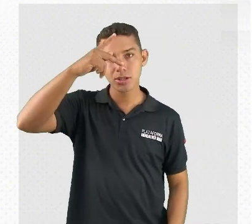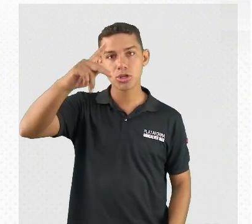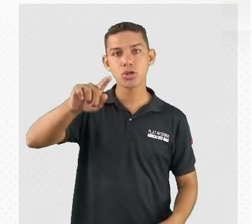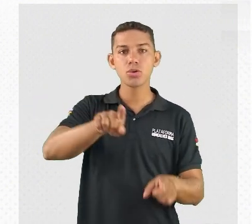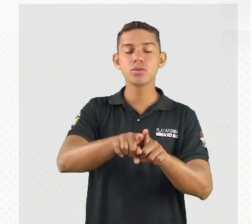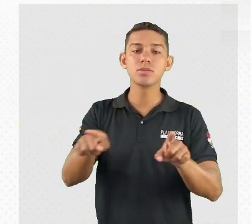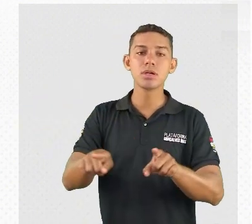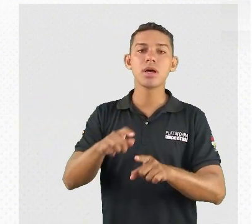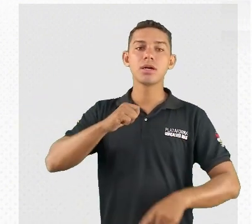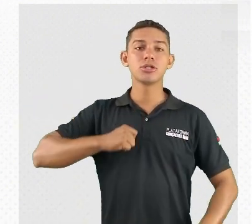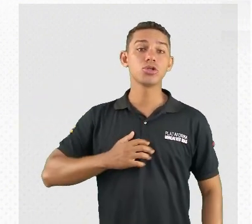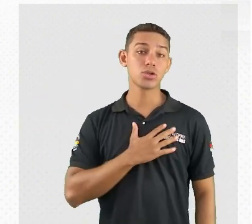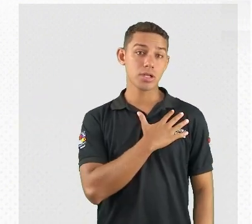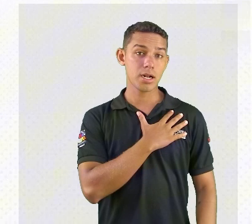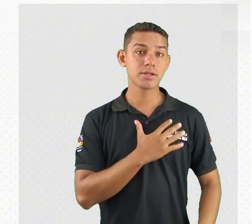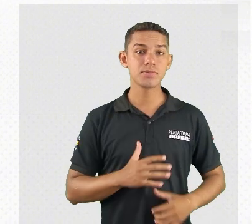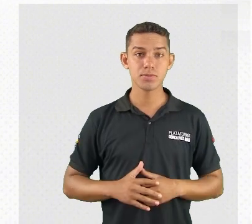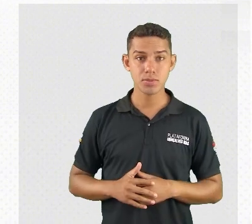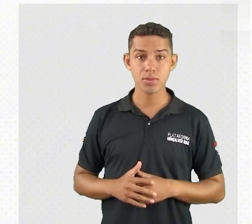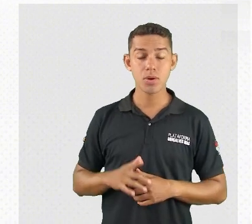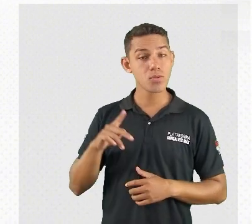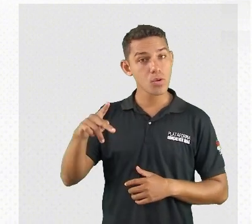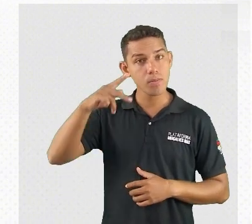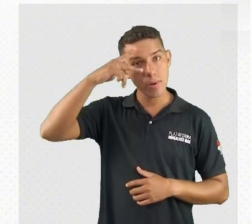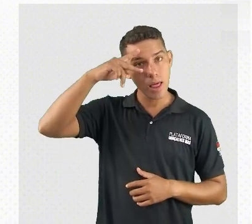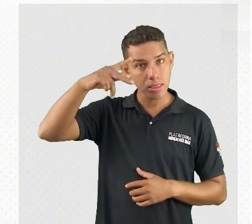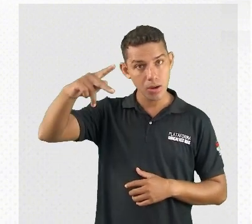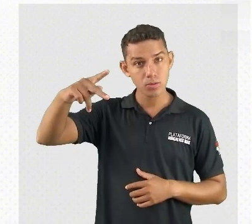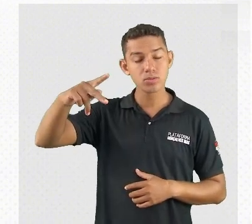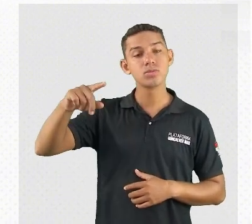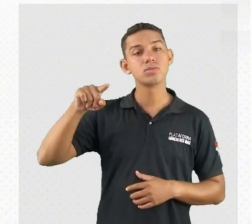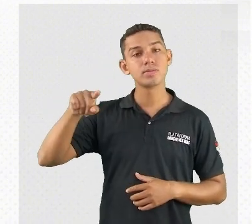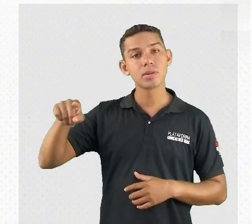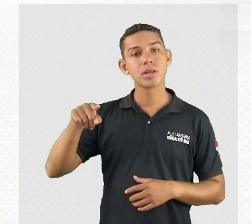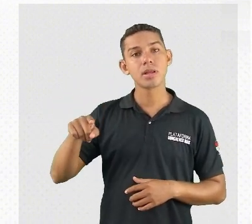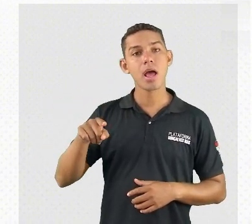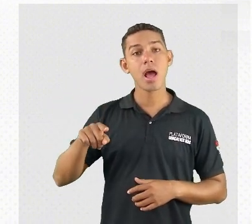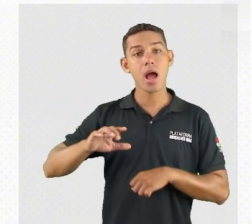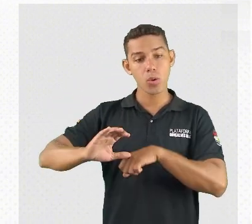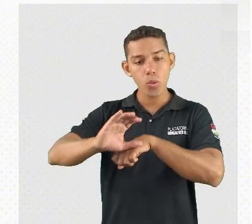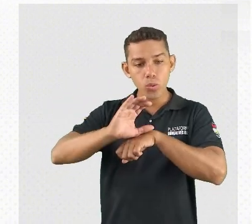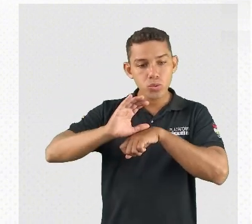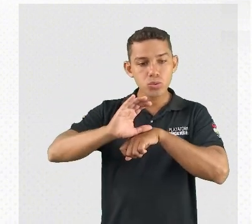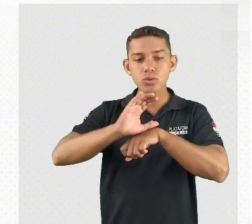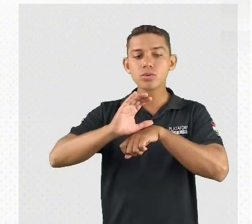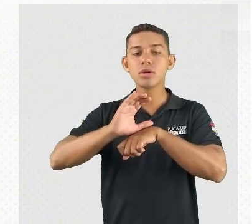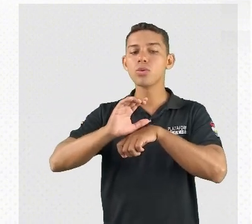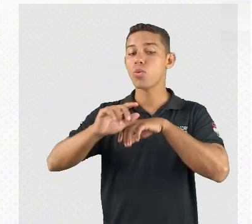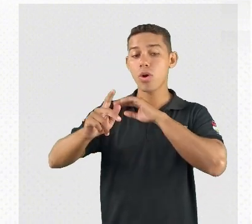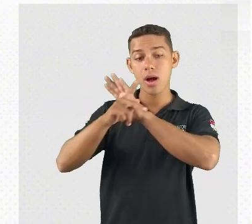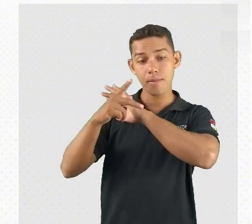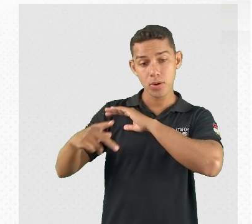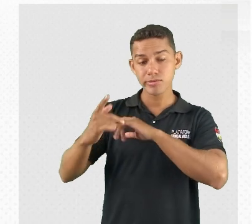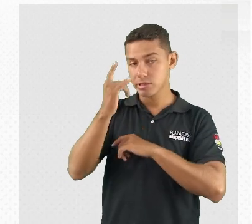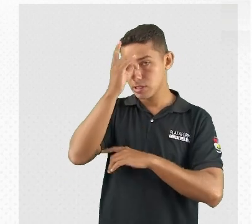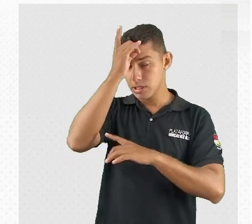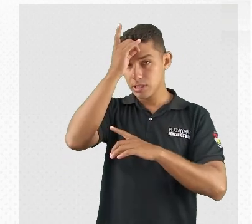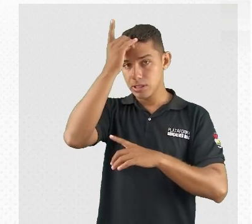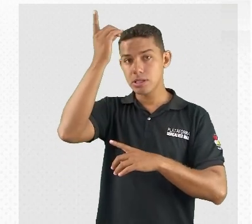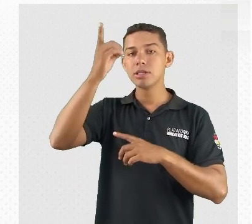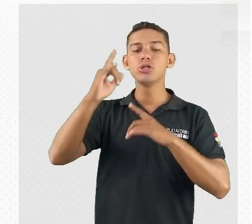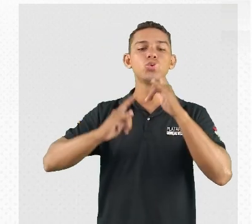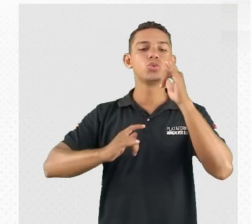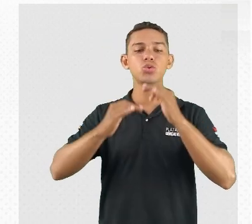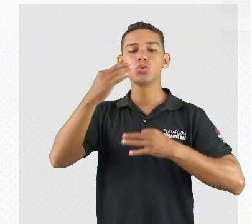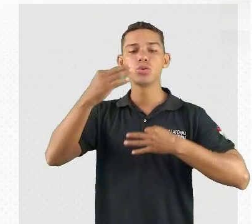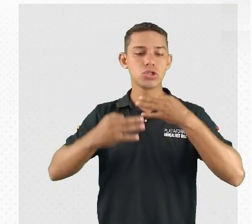concepção aristotélica. Para o Platão, né, a Constituição, ou a própria ideia de justiça,